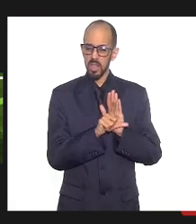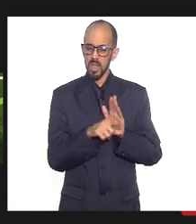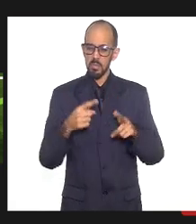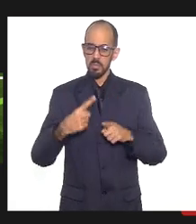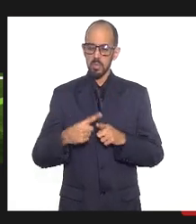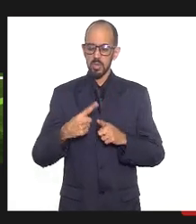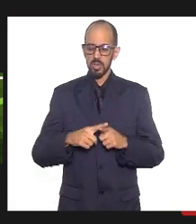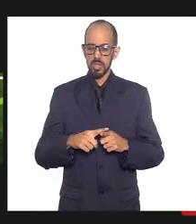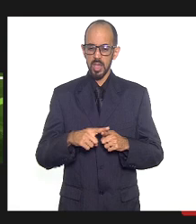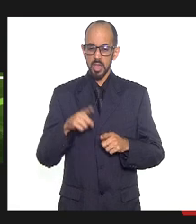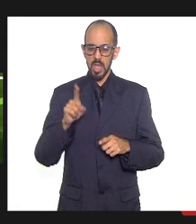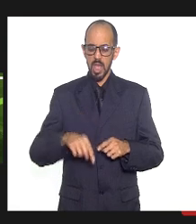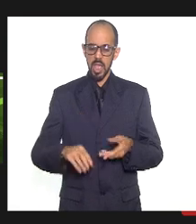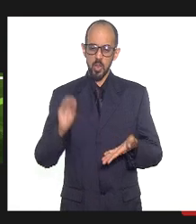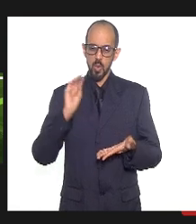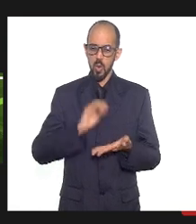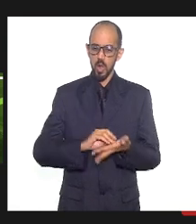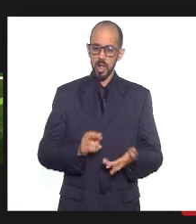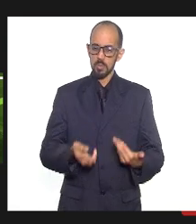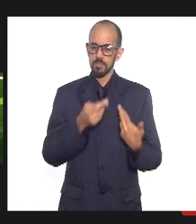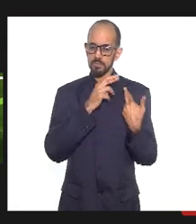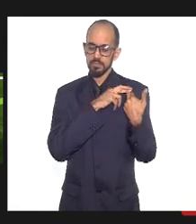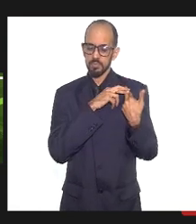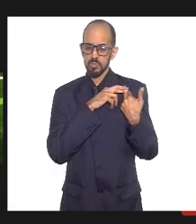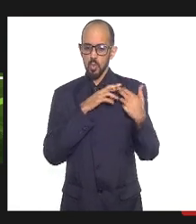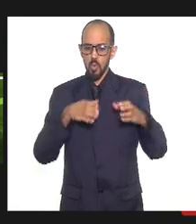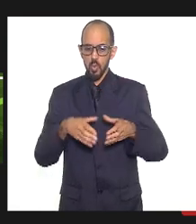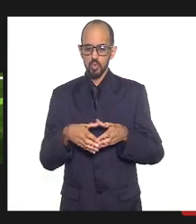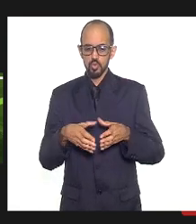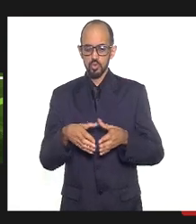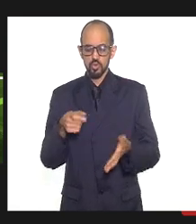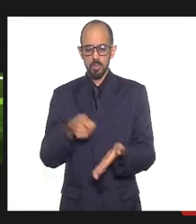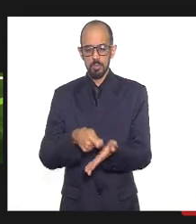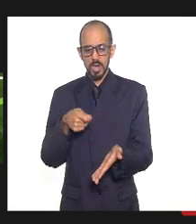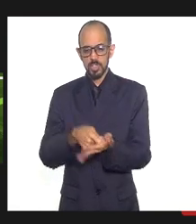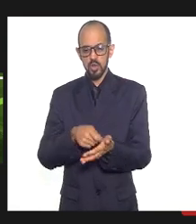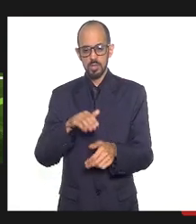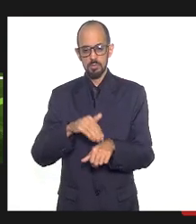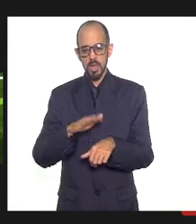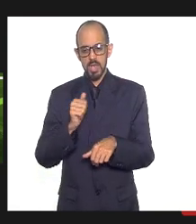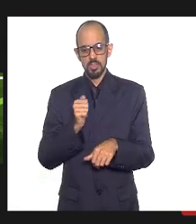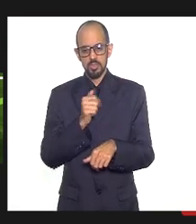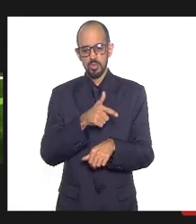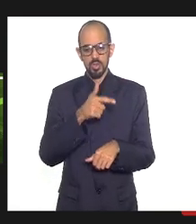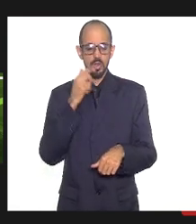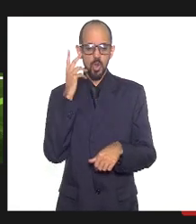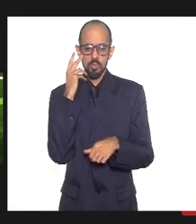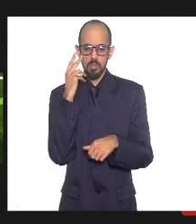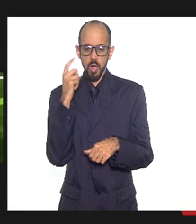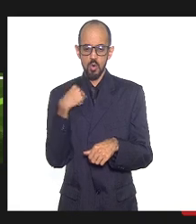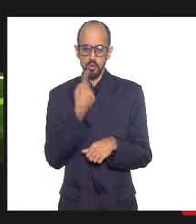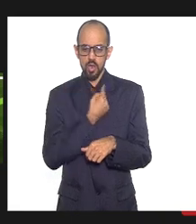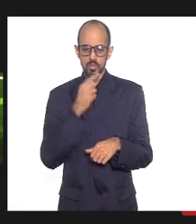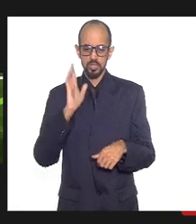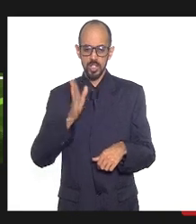incorporar a nós mais um conjunto de obrigações, para além daquelas que normalmente nós já temos.